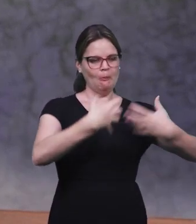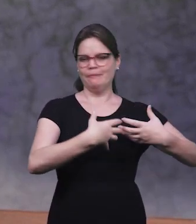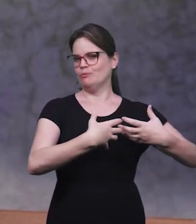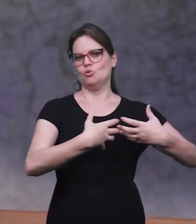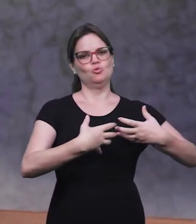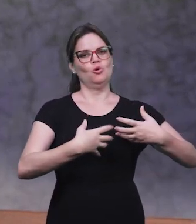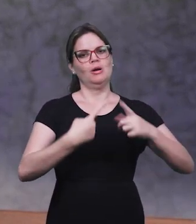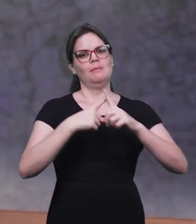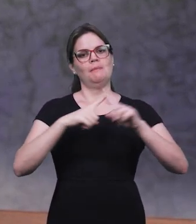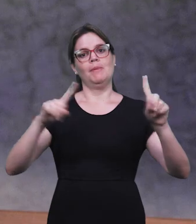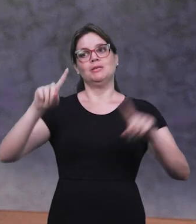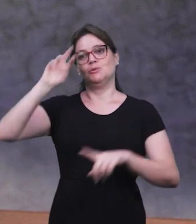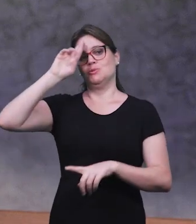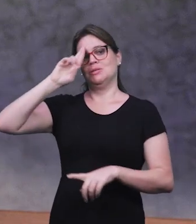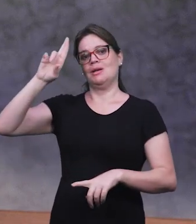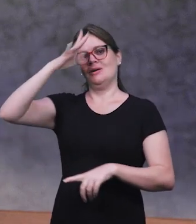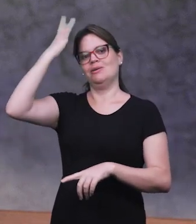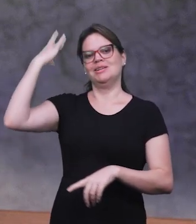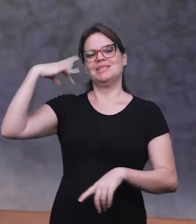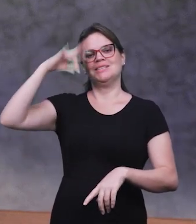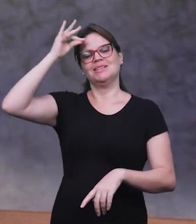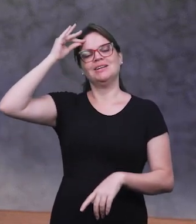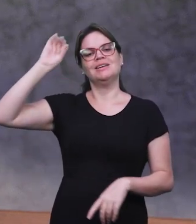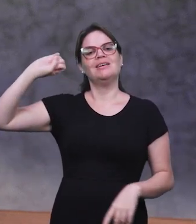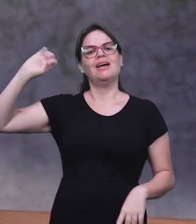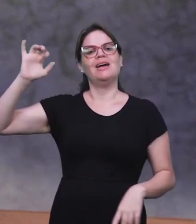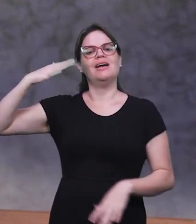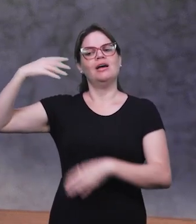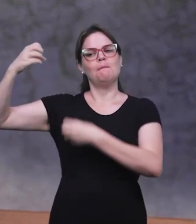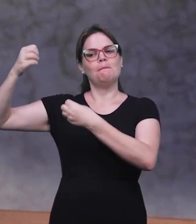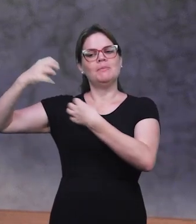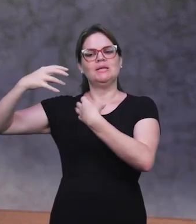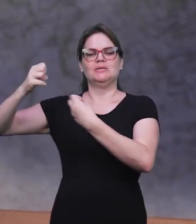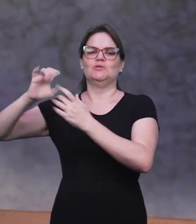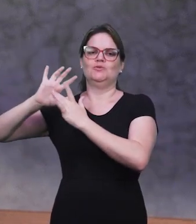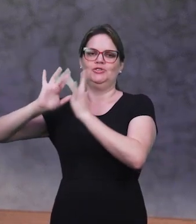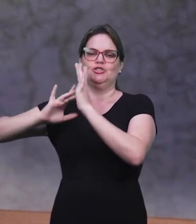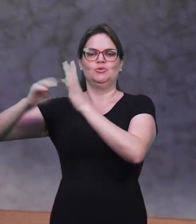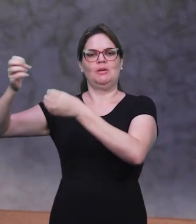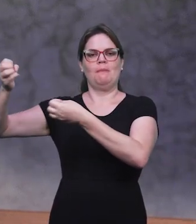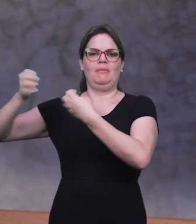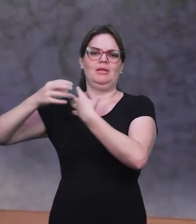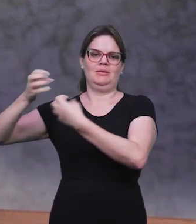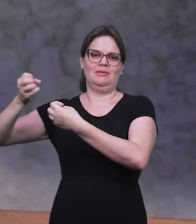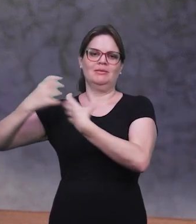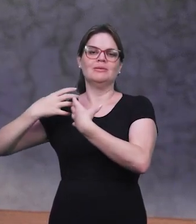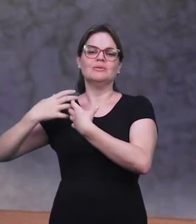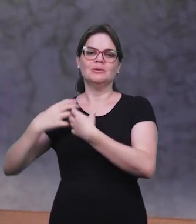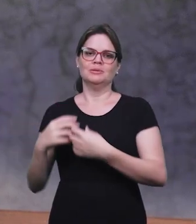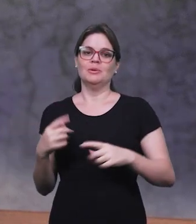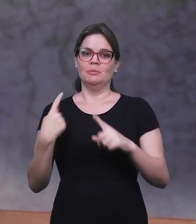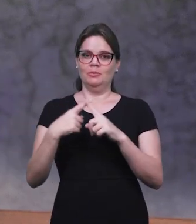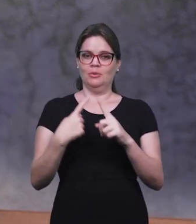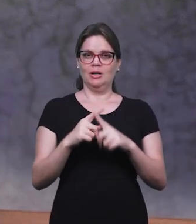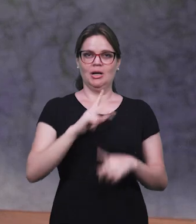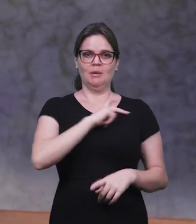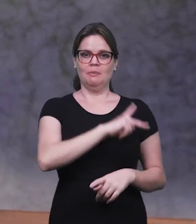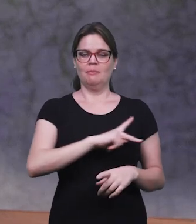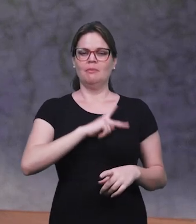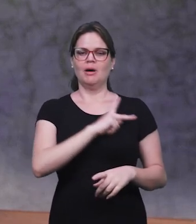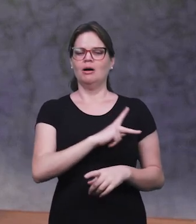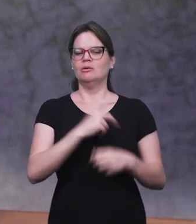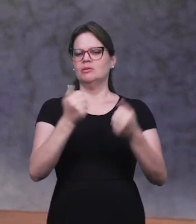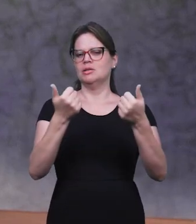que ele não recebeu de homem algum, porque não há nenhuma